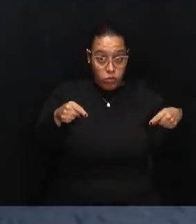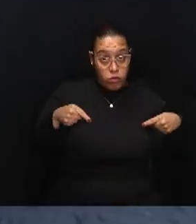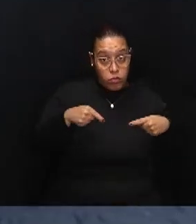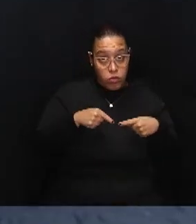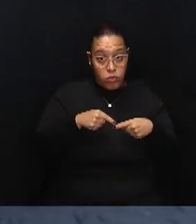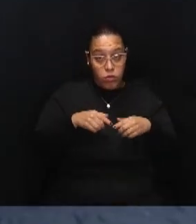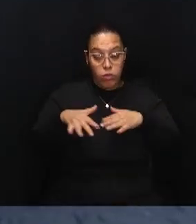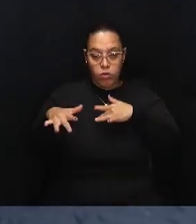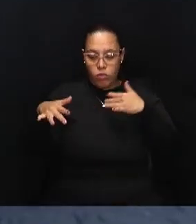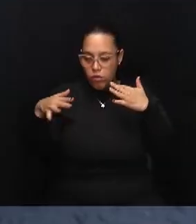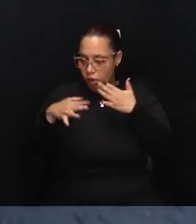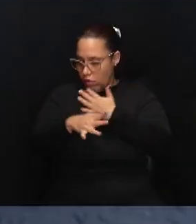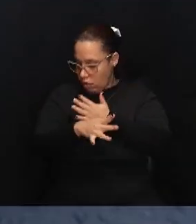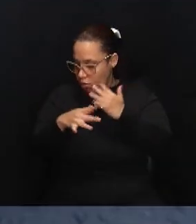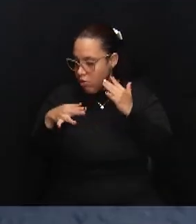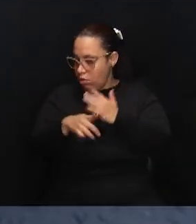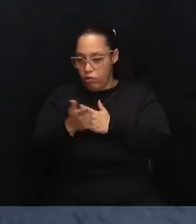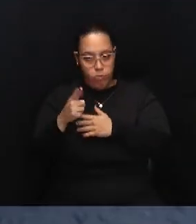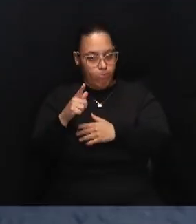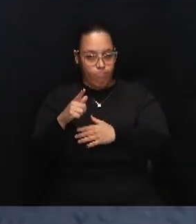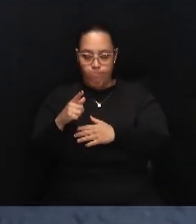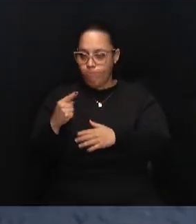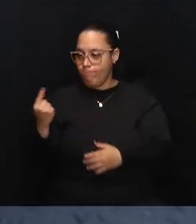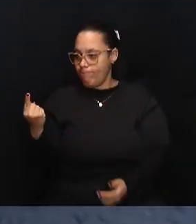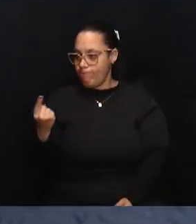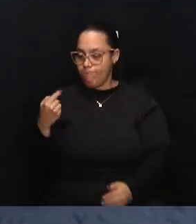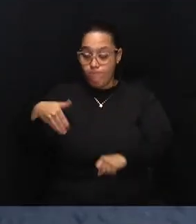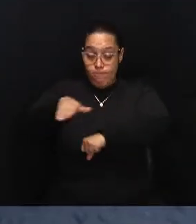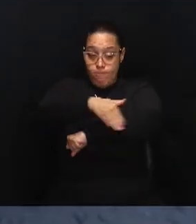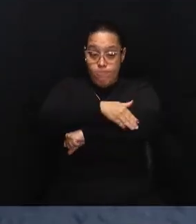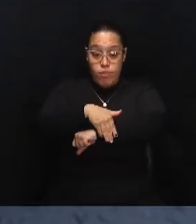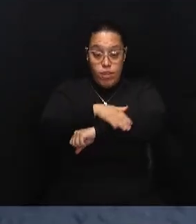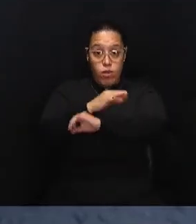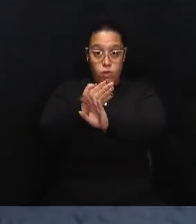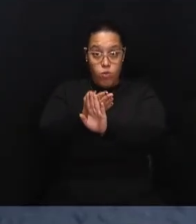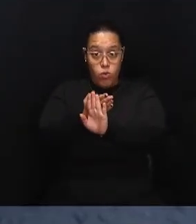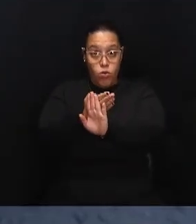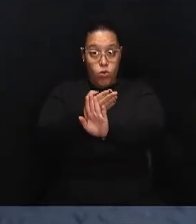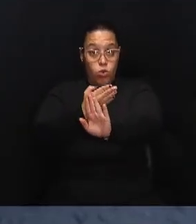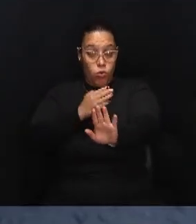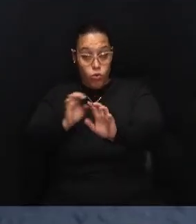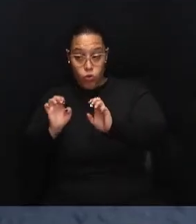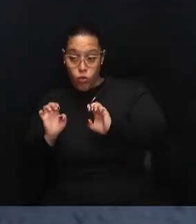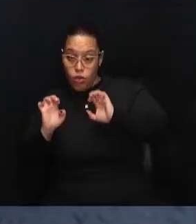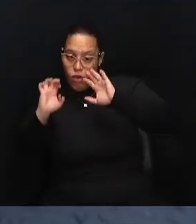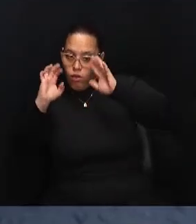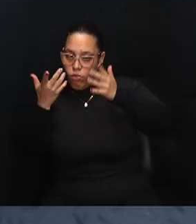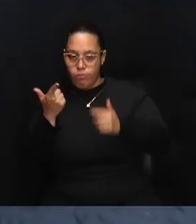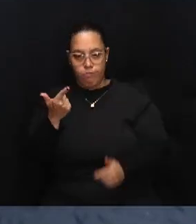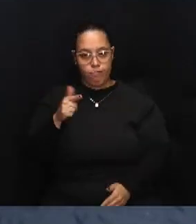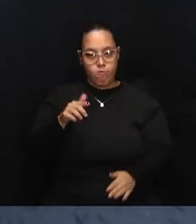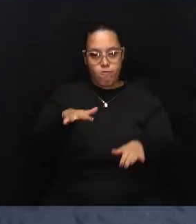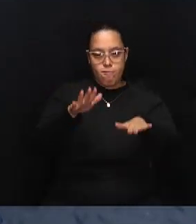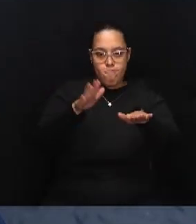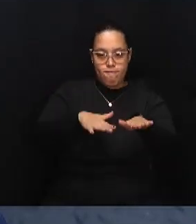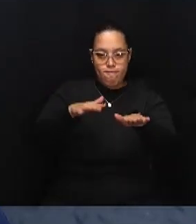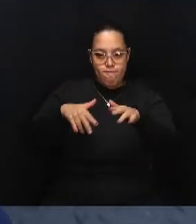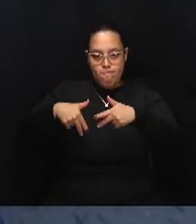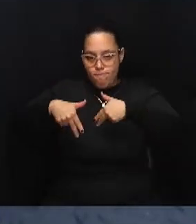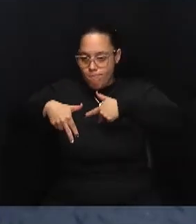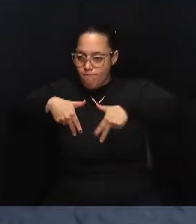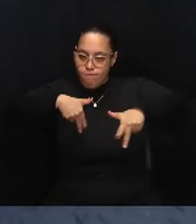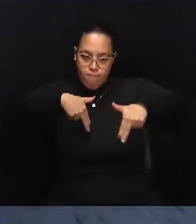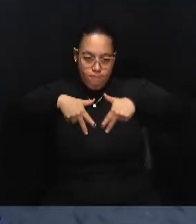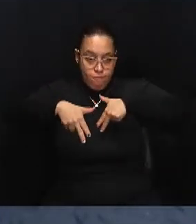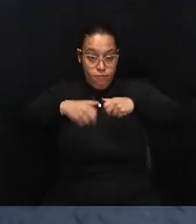sejam movimentados, não aguarde em ruas que estejam mais afastadas do evento ou que não tenha trânsito de pedestres ou